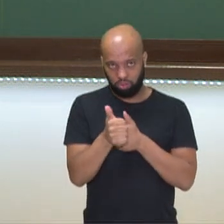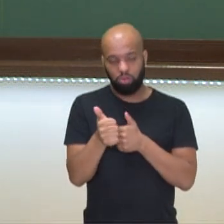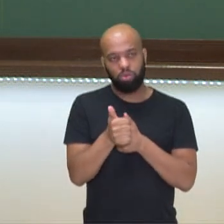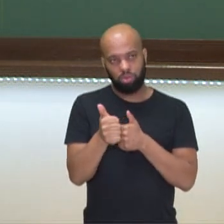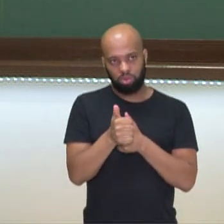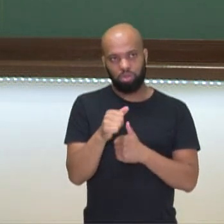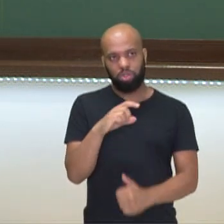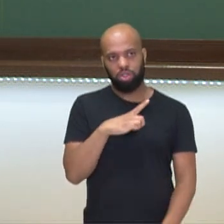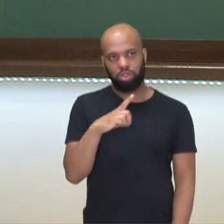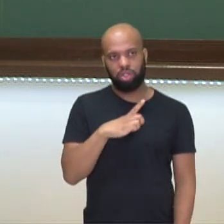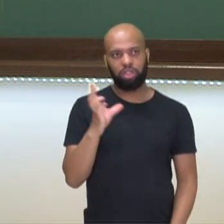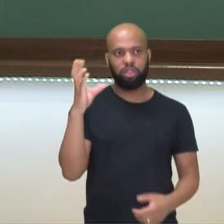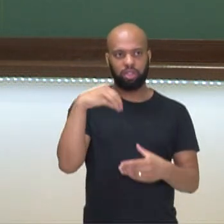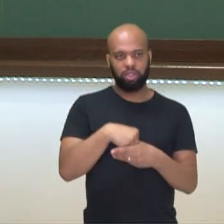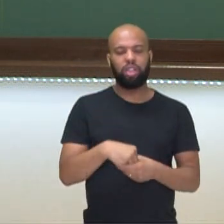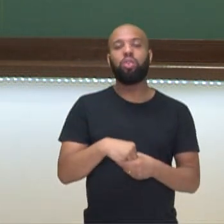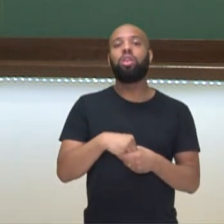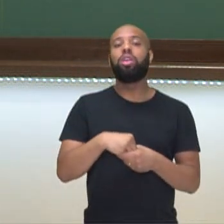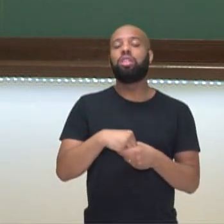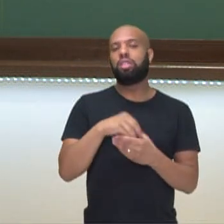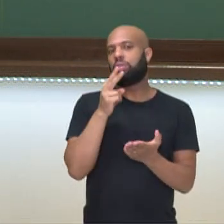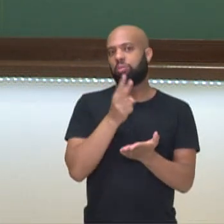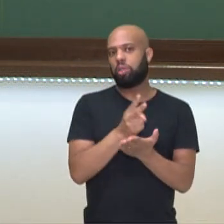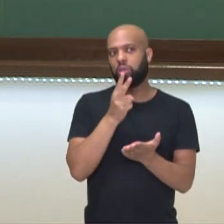às outras dentro desta mesma